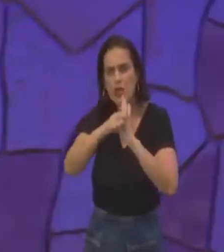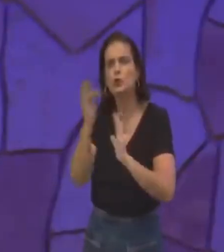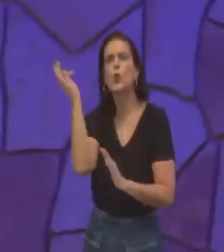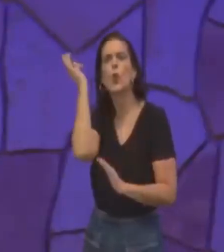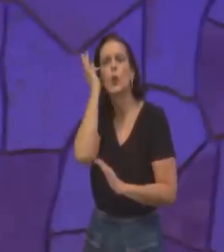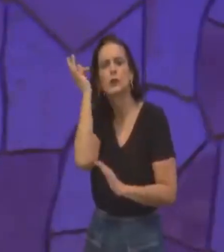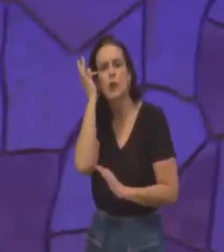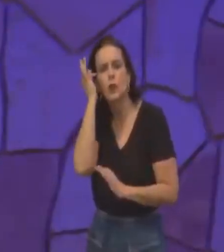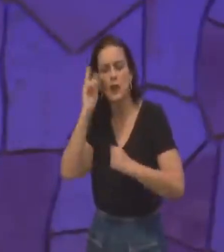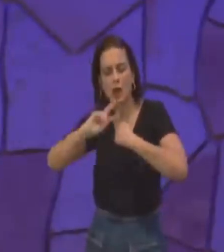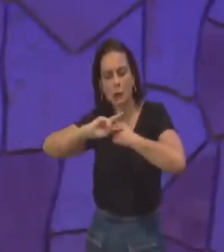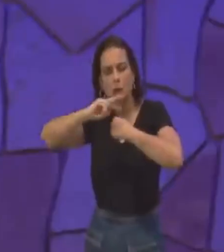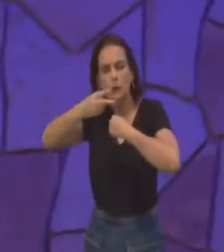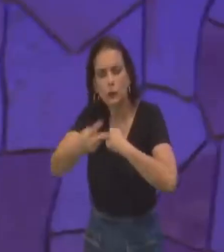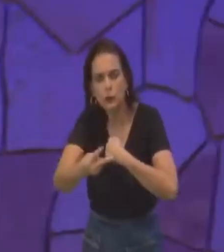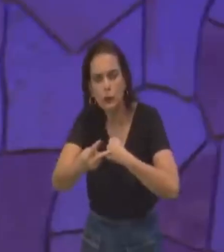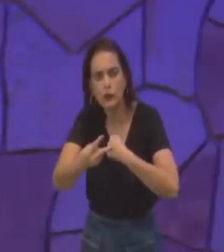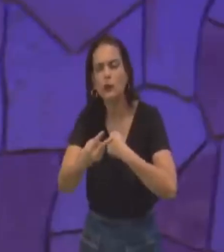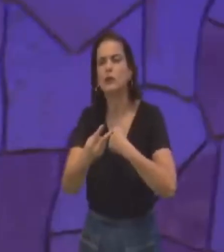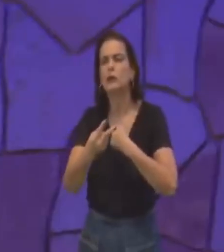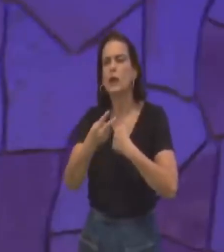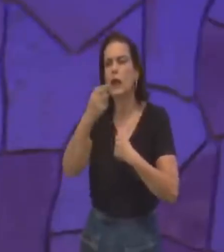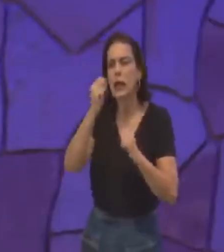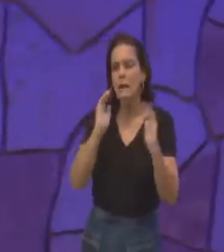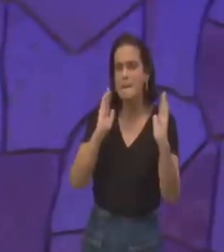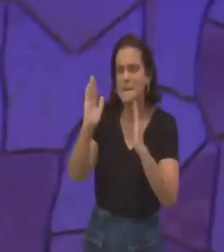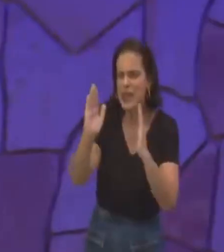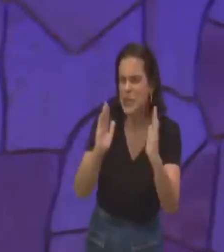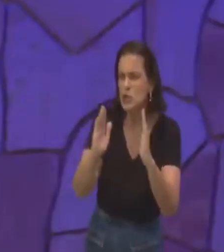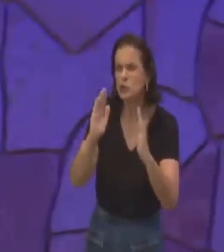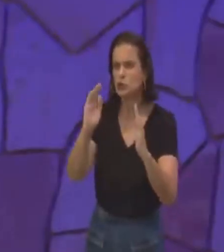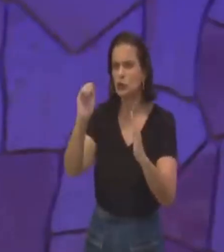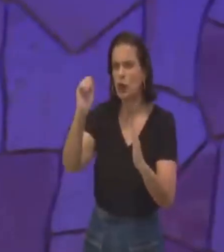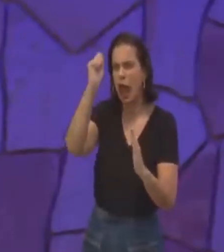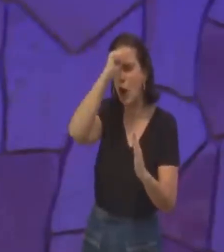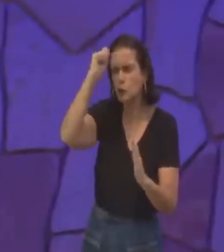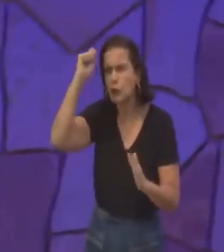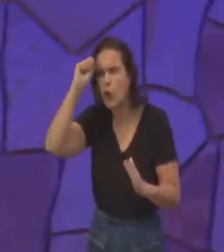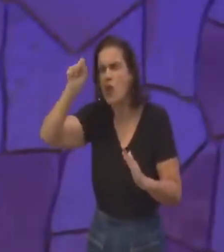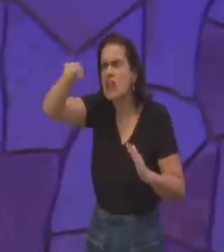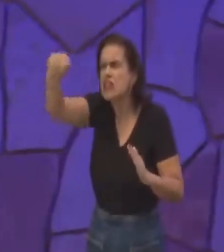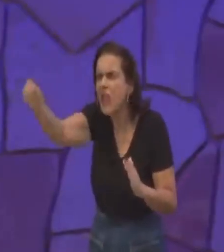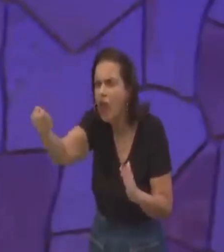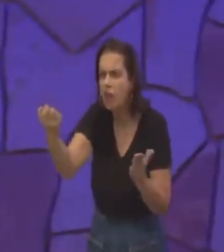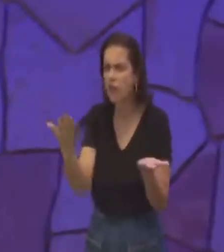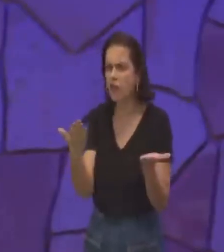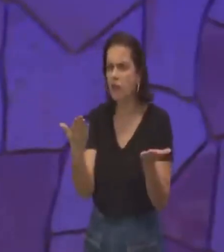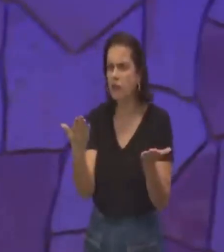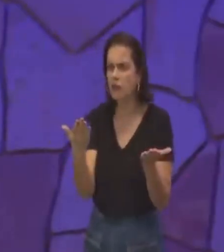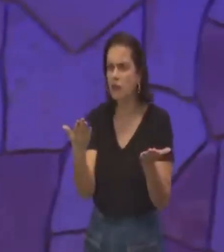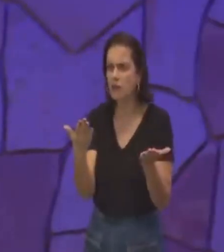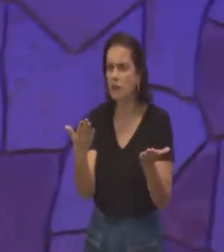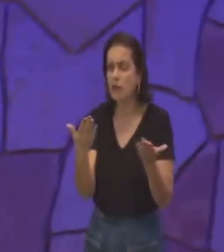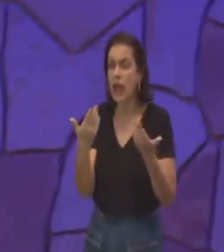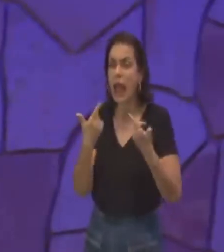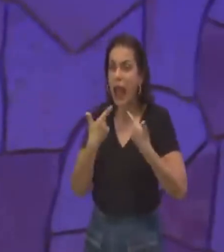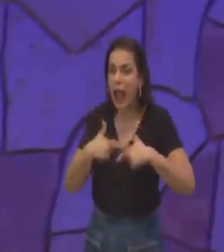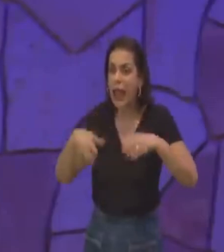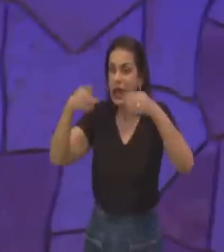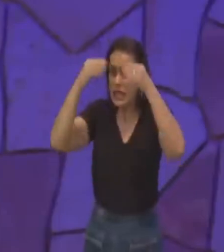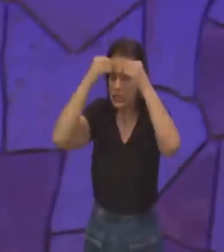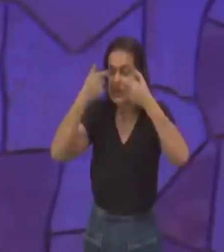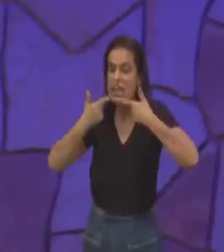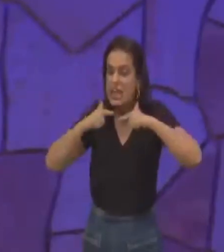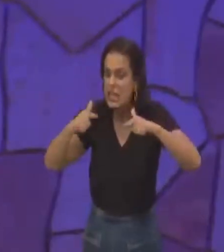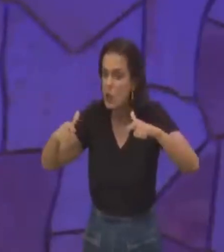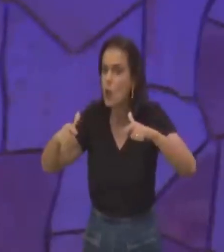implicações, problemas de autoria, problemas de datas, problemas de local e tantas outras dificuldades do próprio idioma hebraico e o grego que